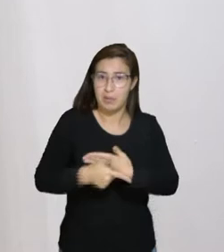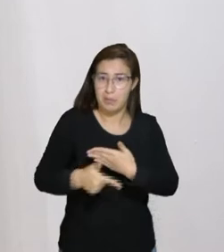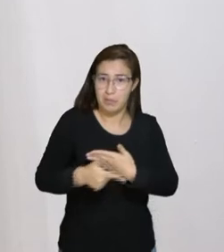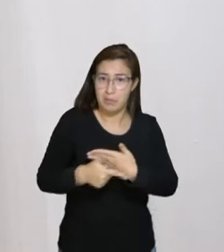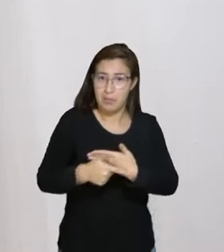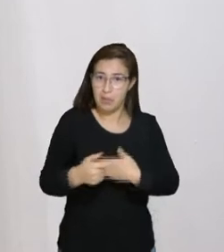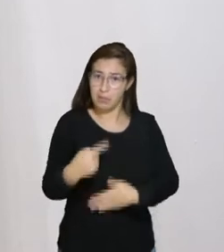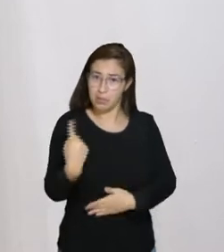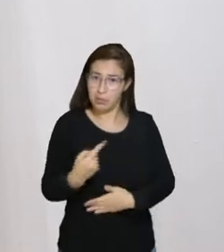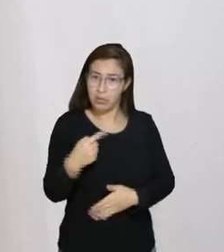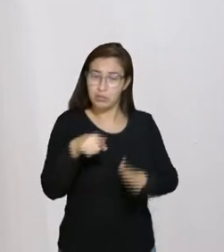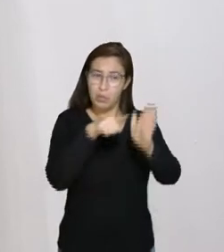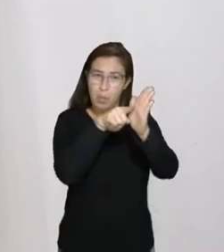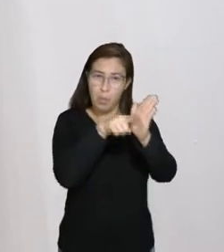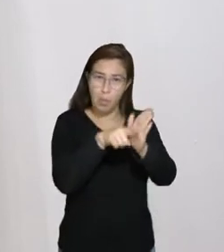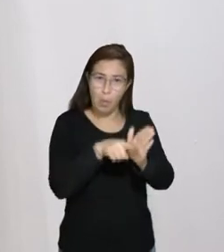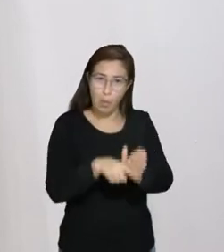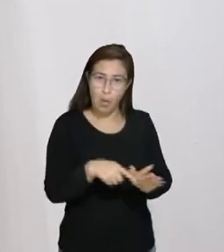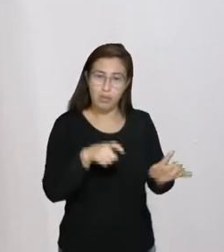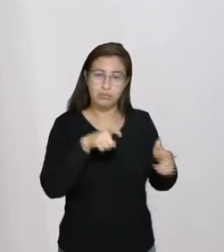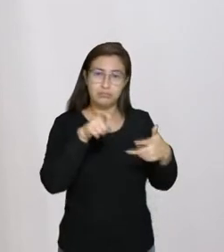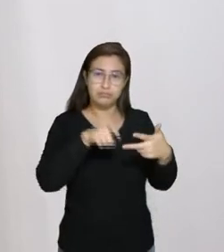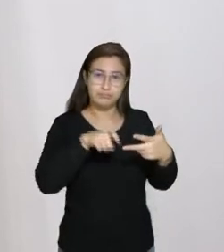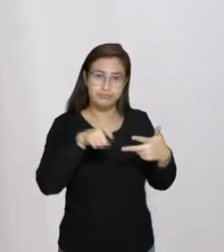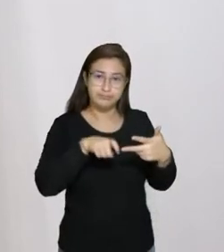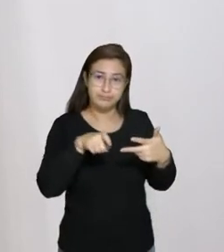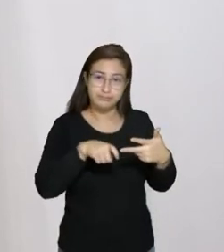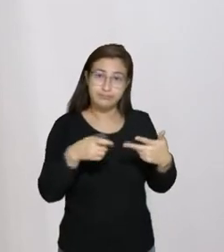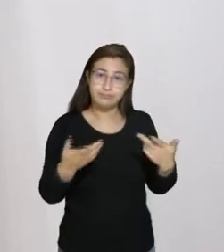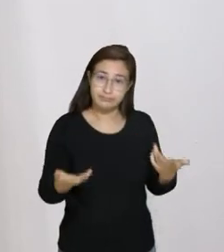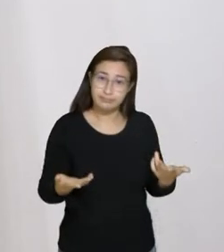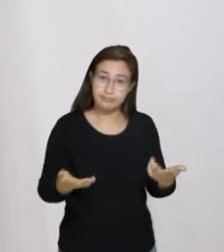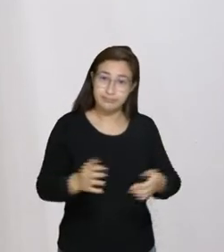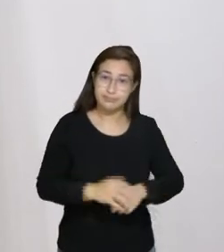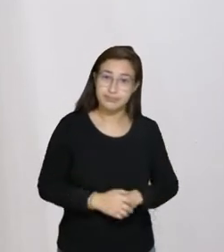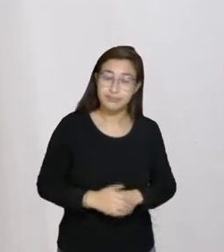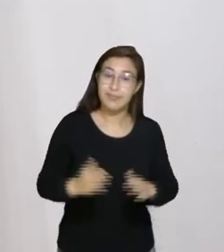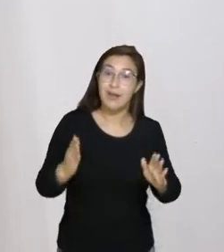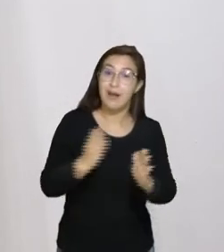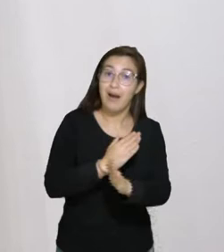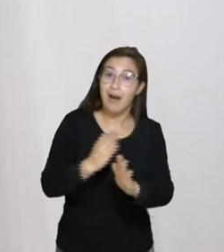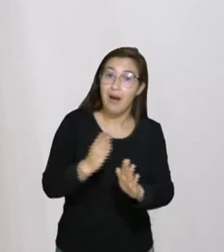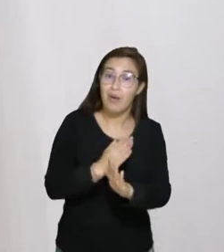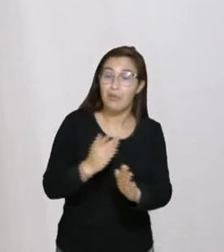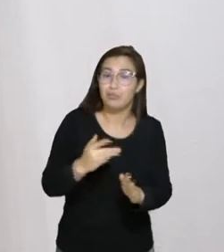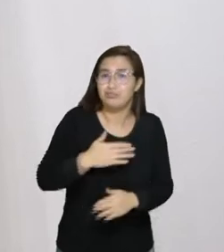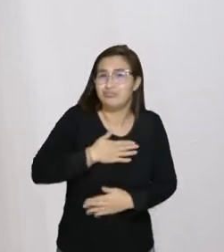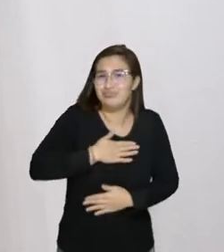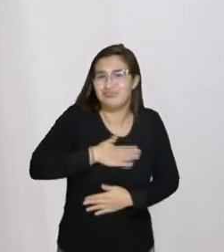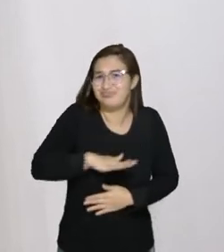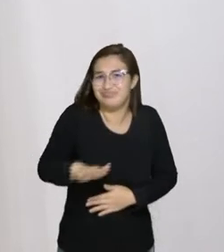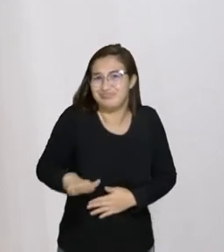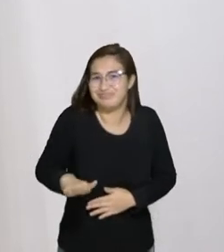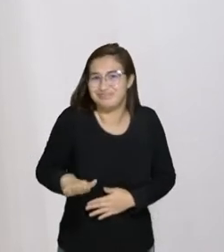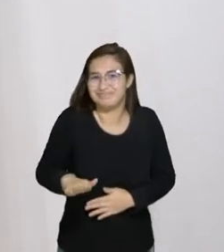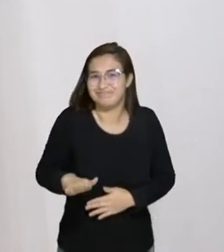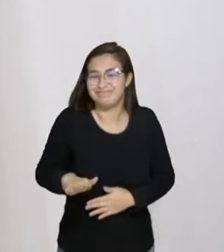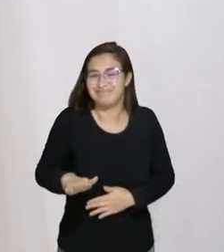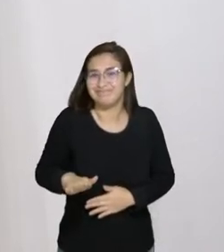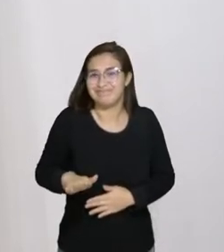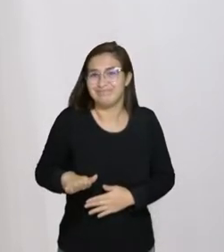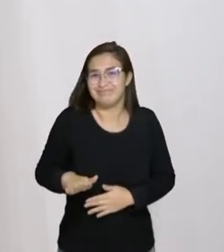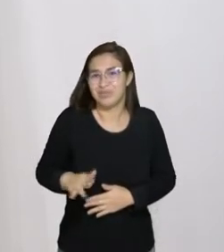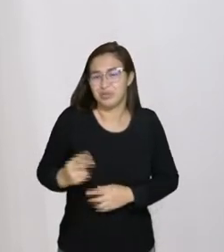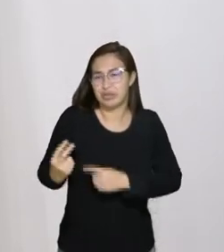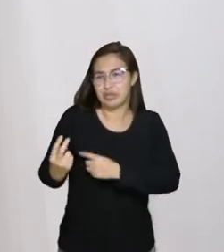fiscalizando o executivo, mesmo que alguns não gostem. Só que não são